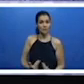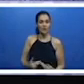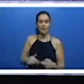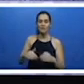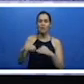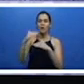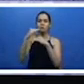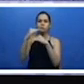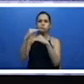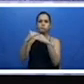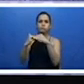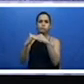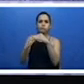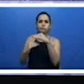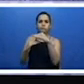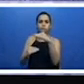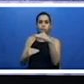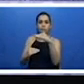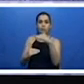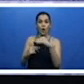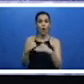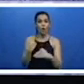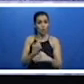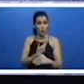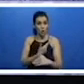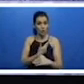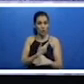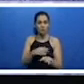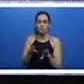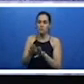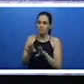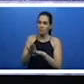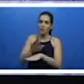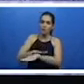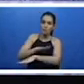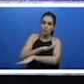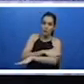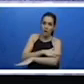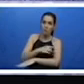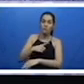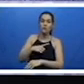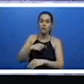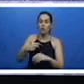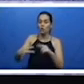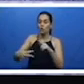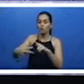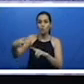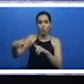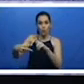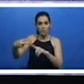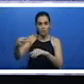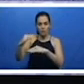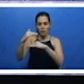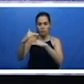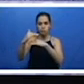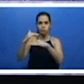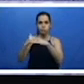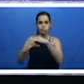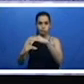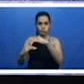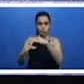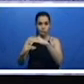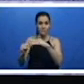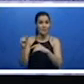porque tanto nós quanto os anfíbios têm 2 camadas de pele, a epiderme e a derme. No entanto, a pele